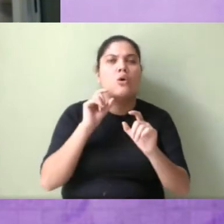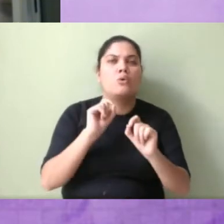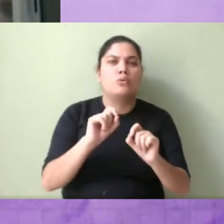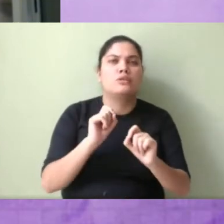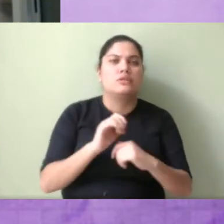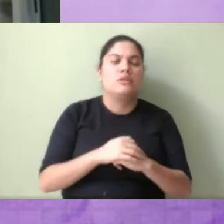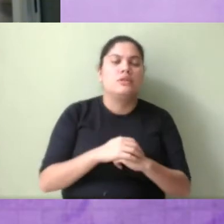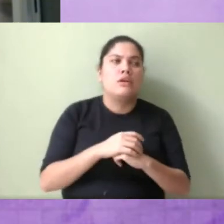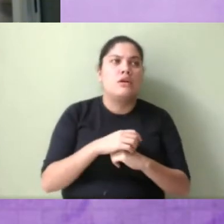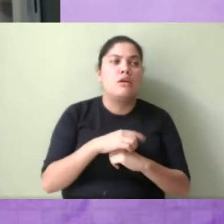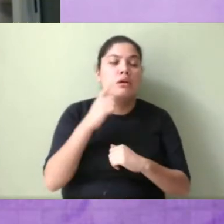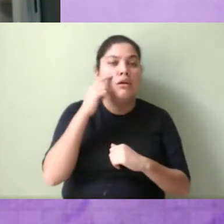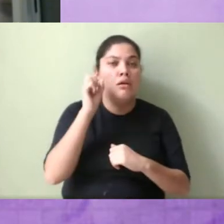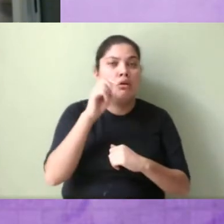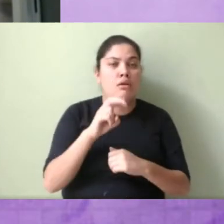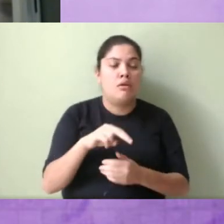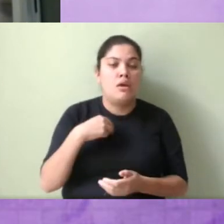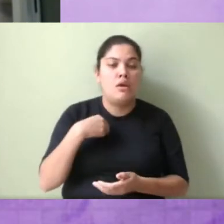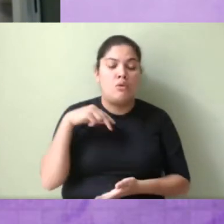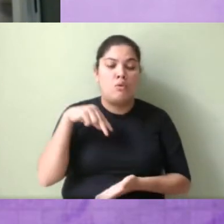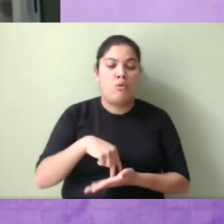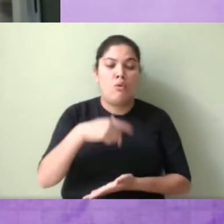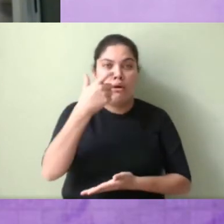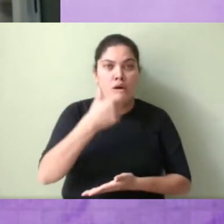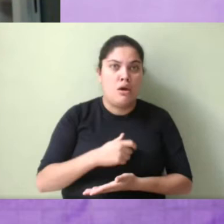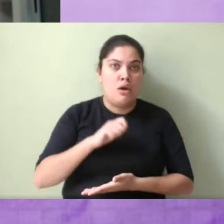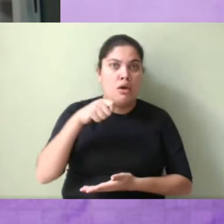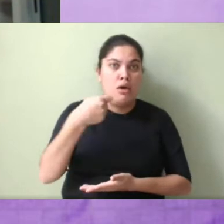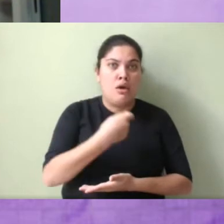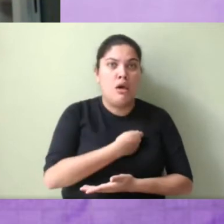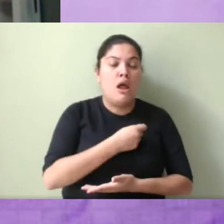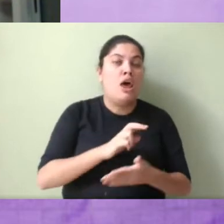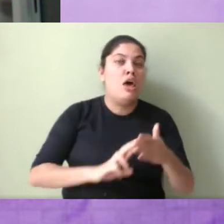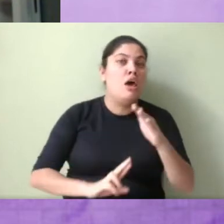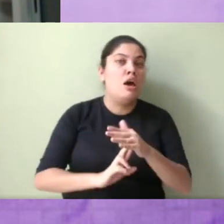gravado. Mas a minha pergunta, assim, ou